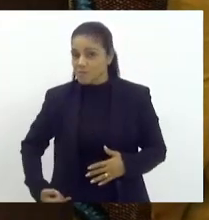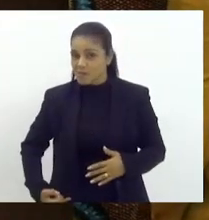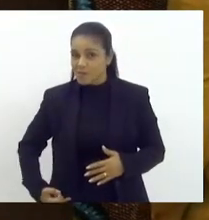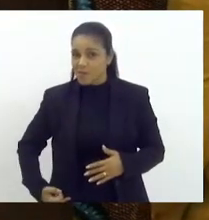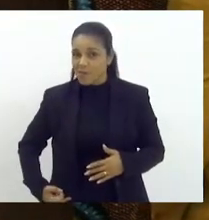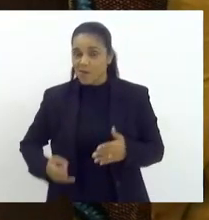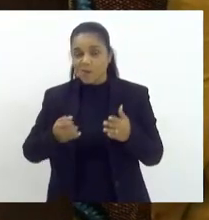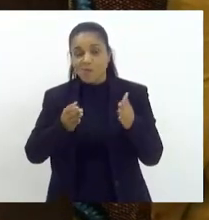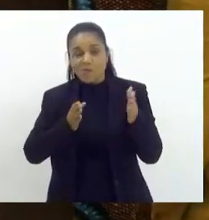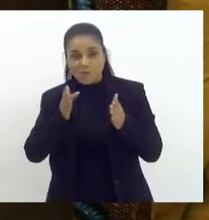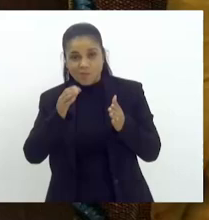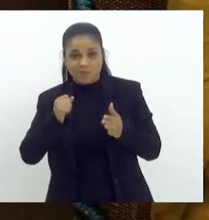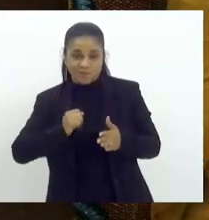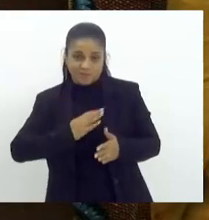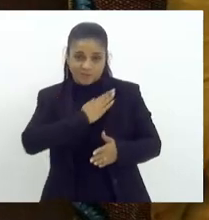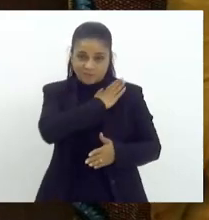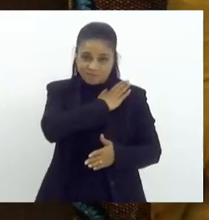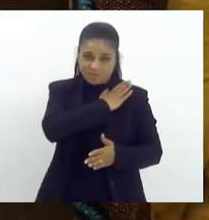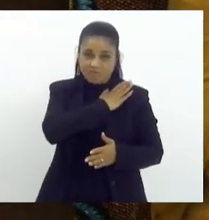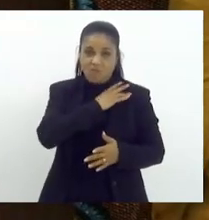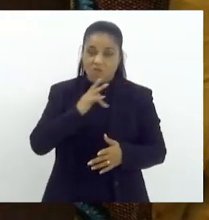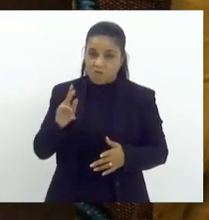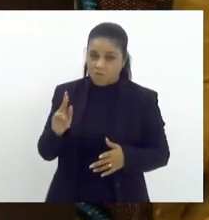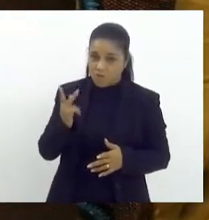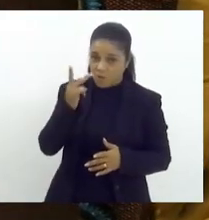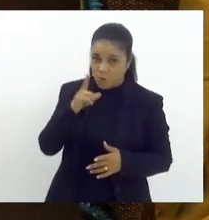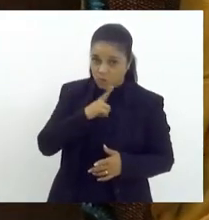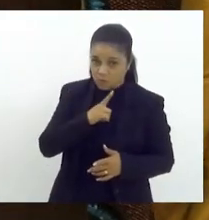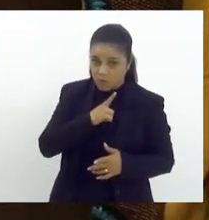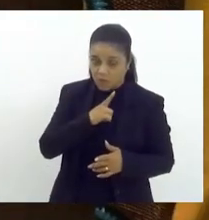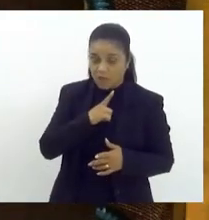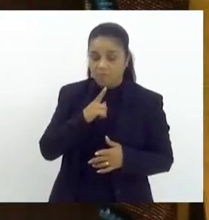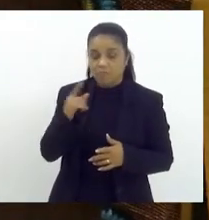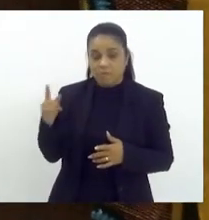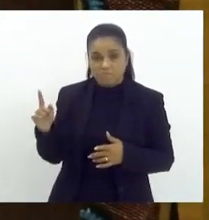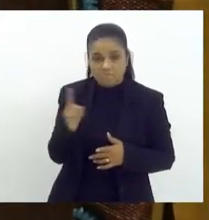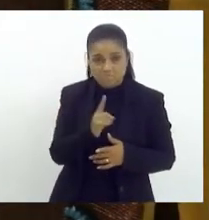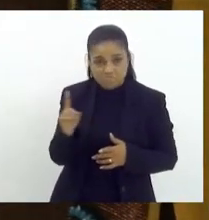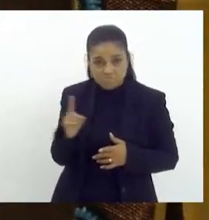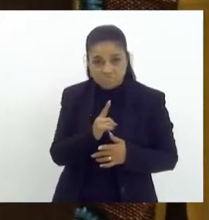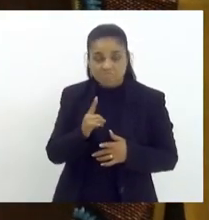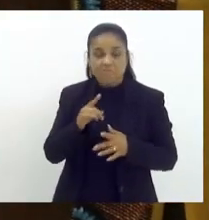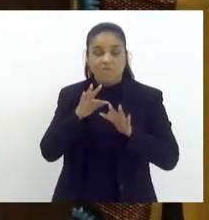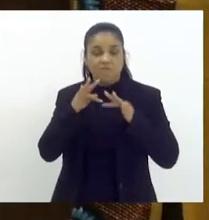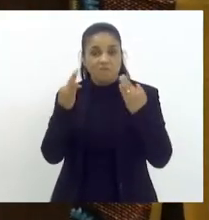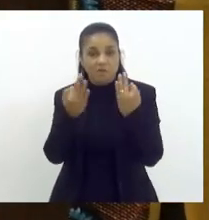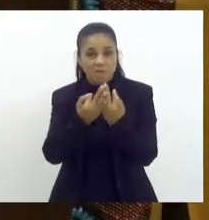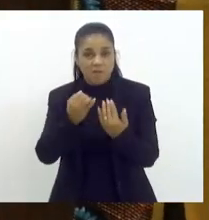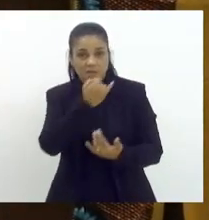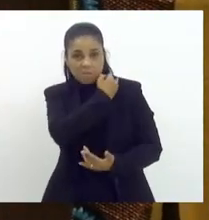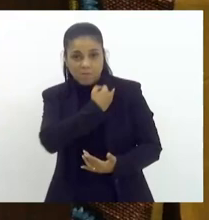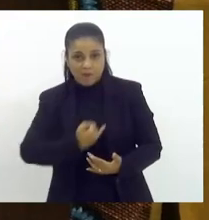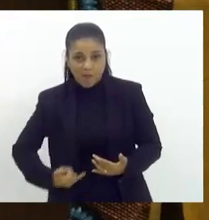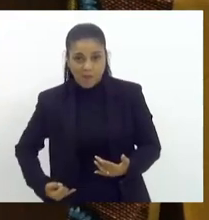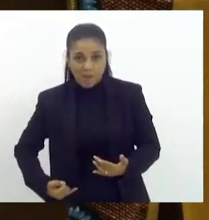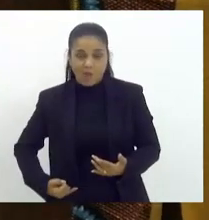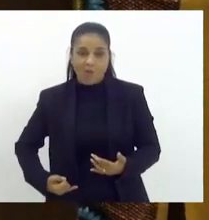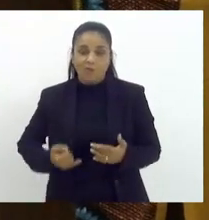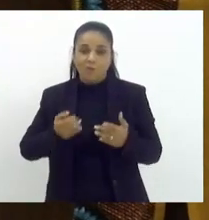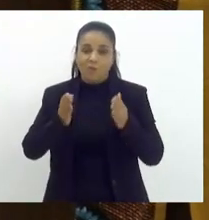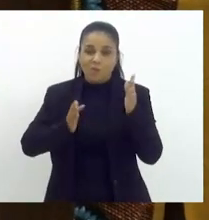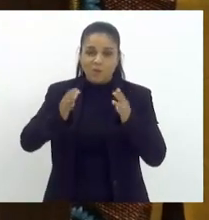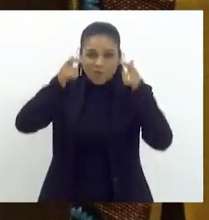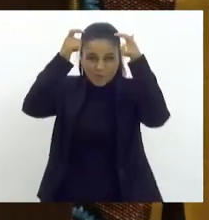que tem sim um valor por conta da presença da família imperial durante o período de monarquia claro